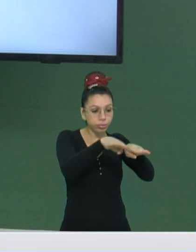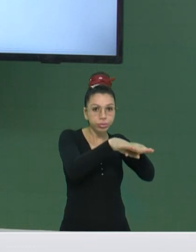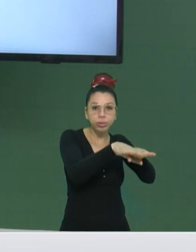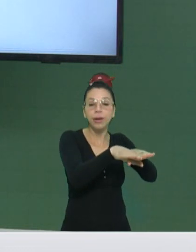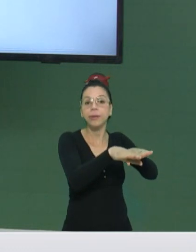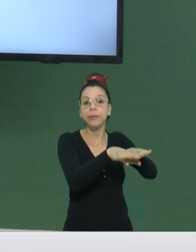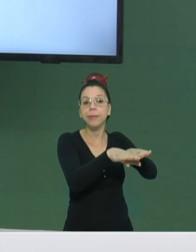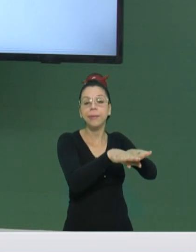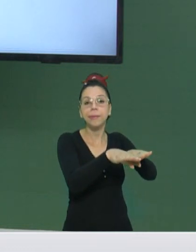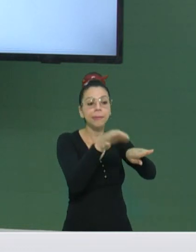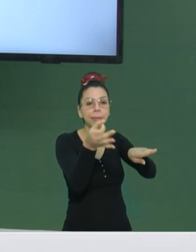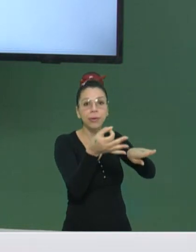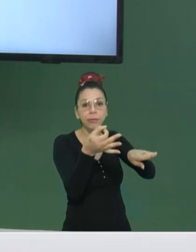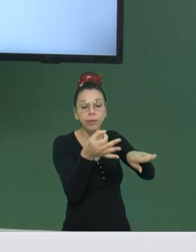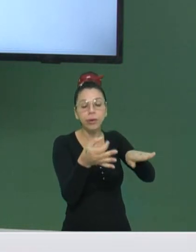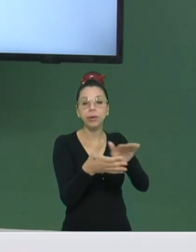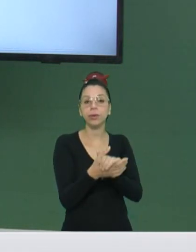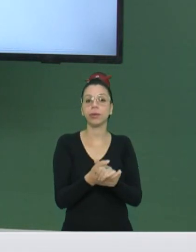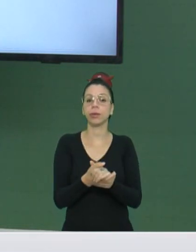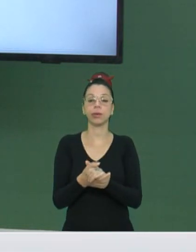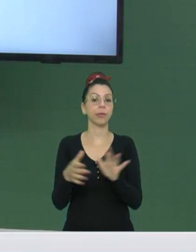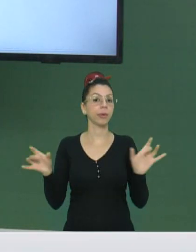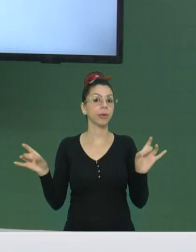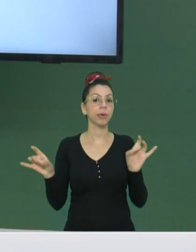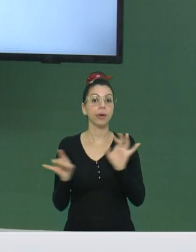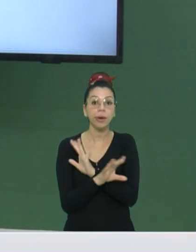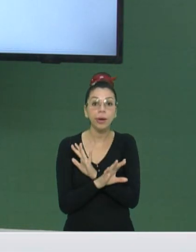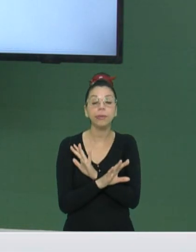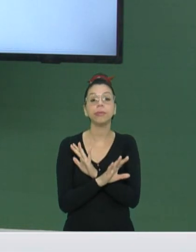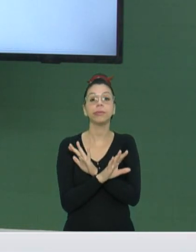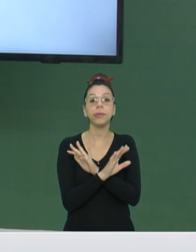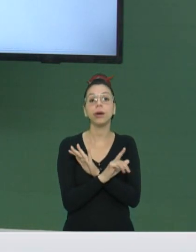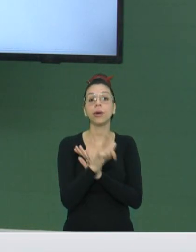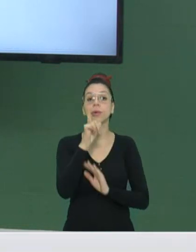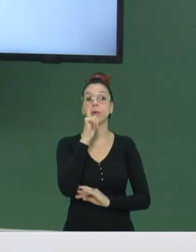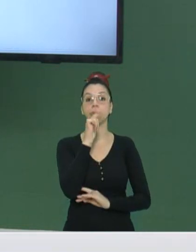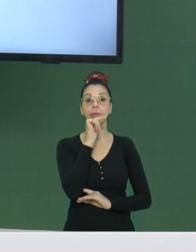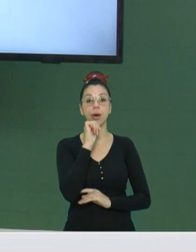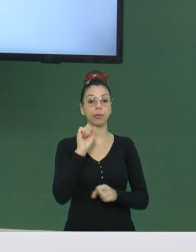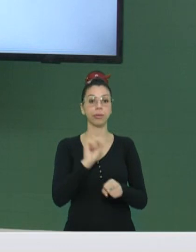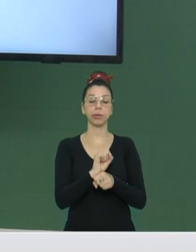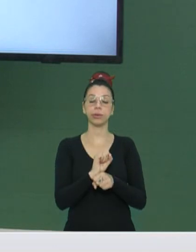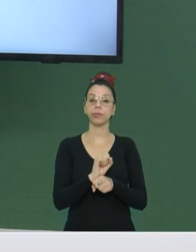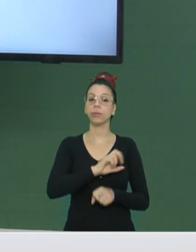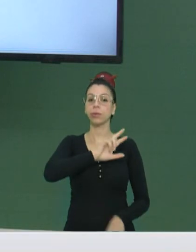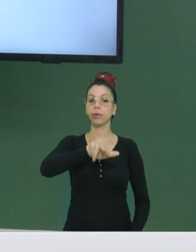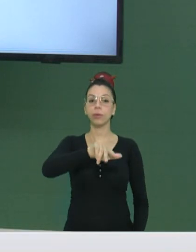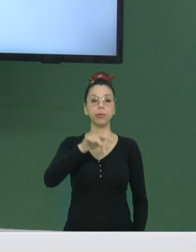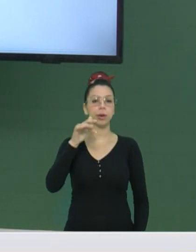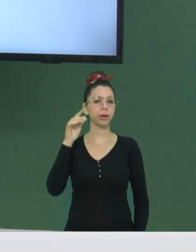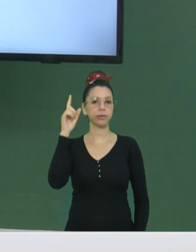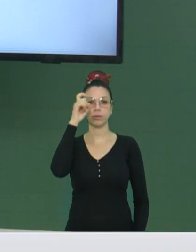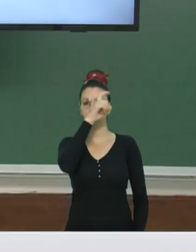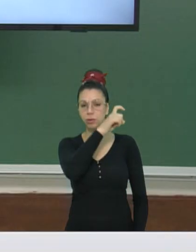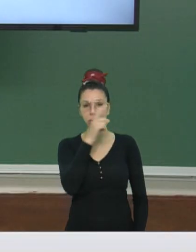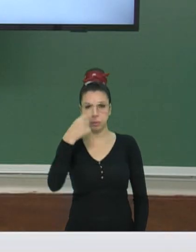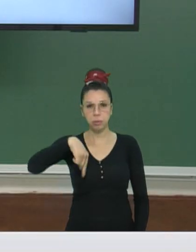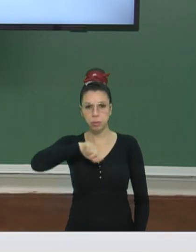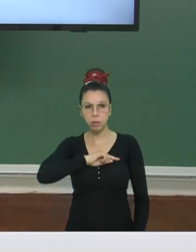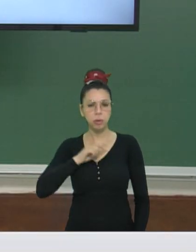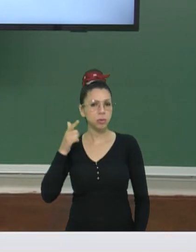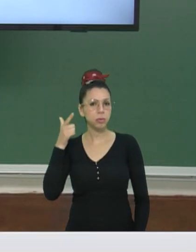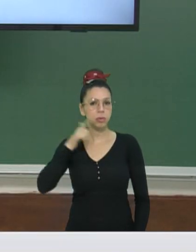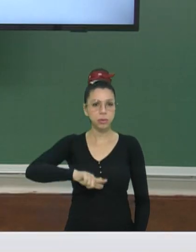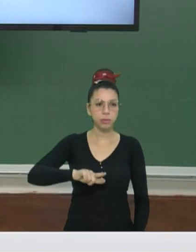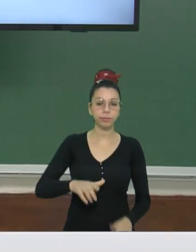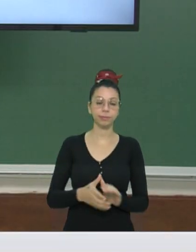seja, acabar com água parada. É isso daí, pessoal. Não é difícil, nós conseguimos. Pessoal, a nossa